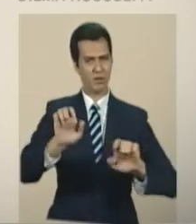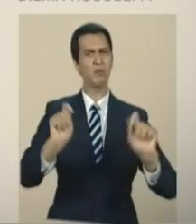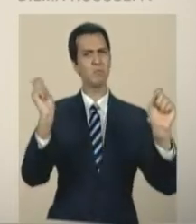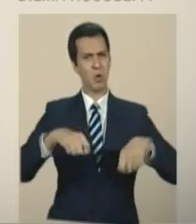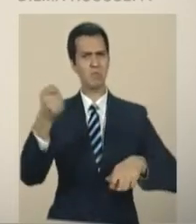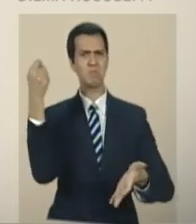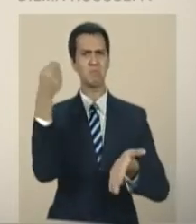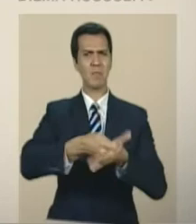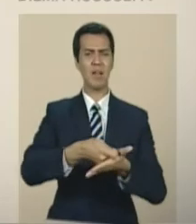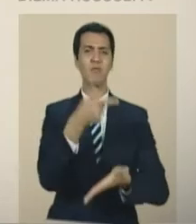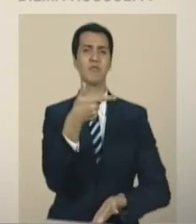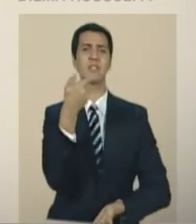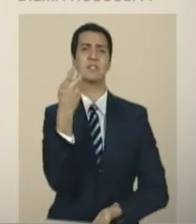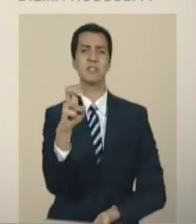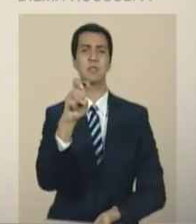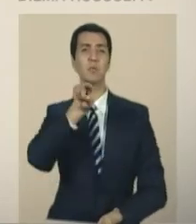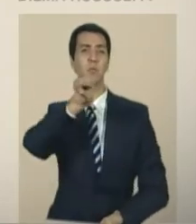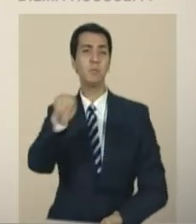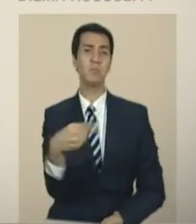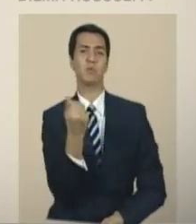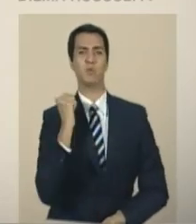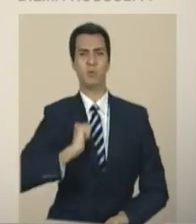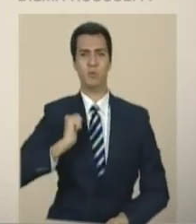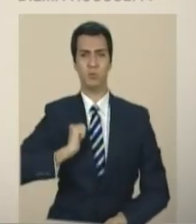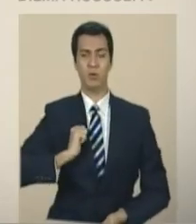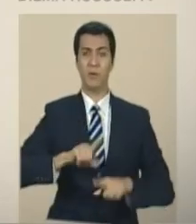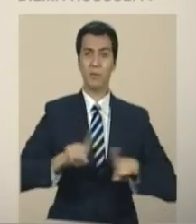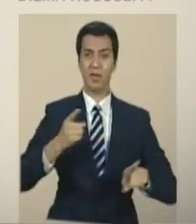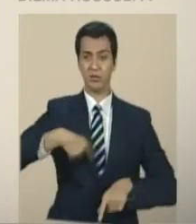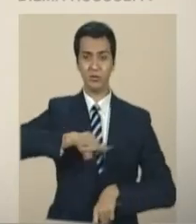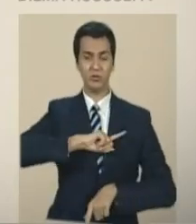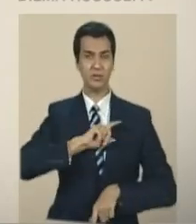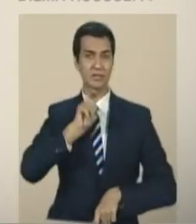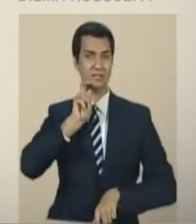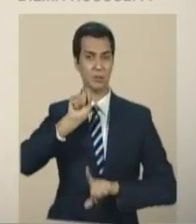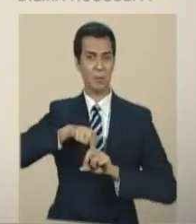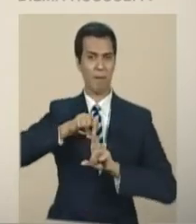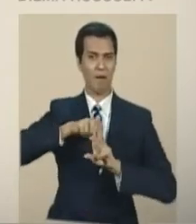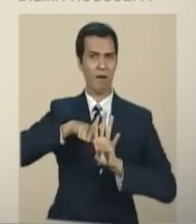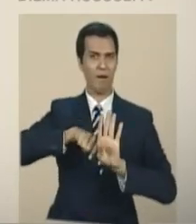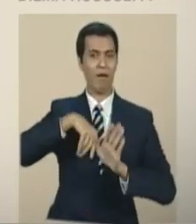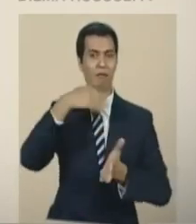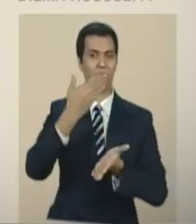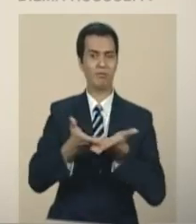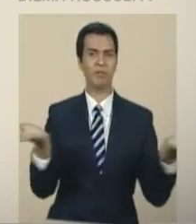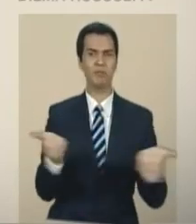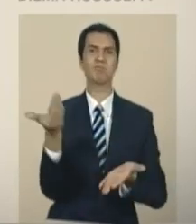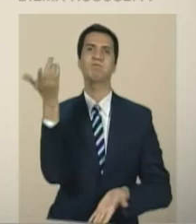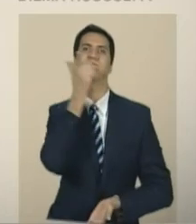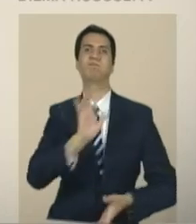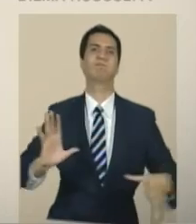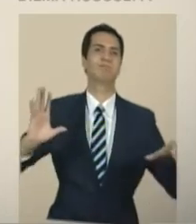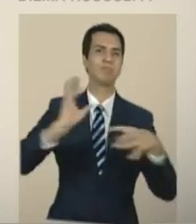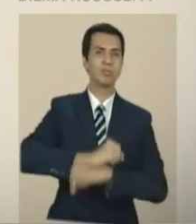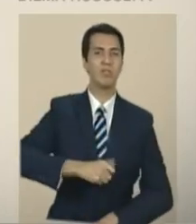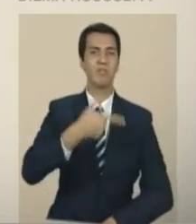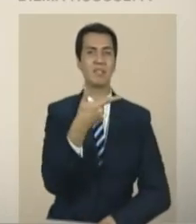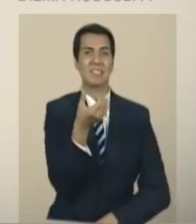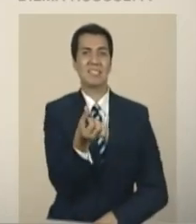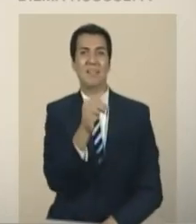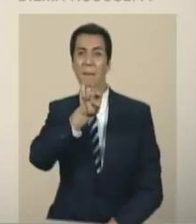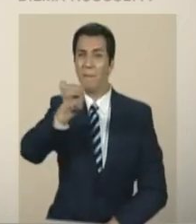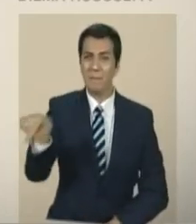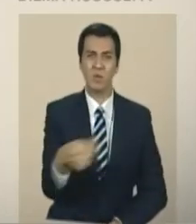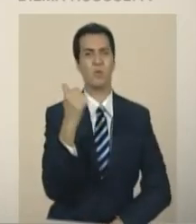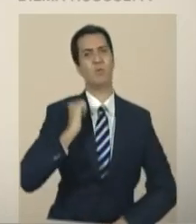em menos de cinco meses nós já superamos essa meta as empresas garantirão 26 mil bolsas